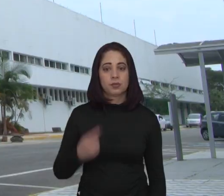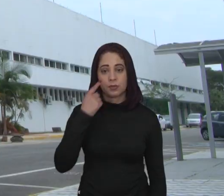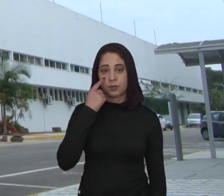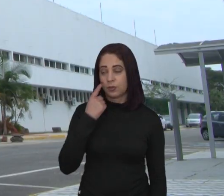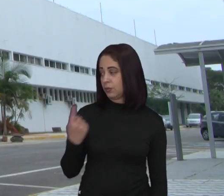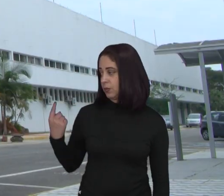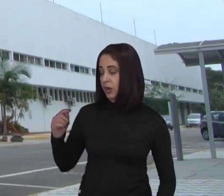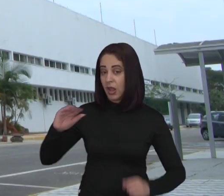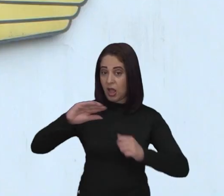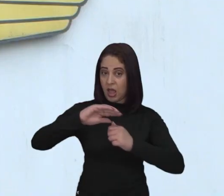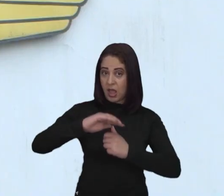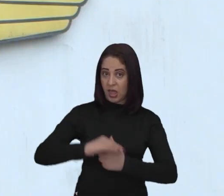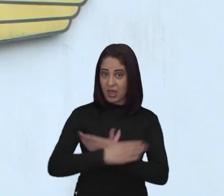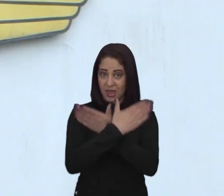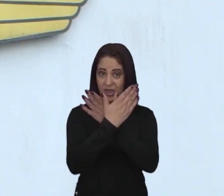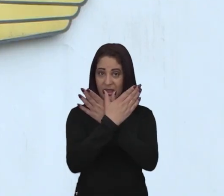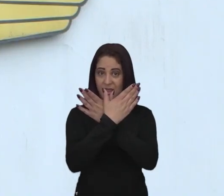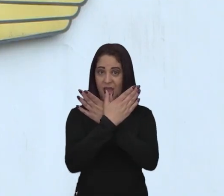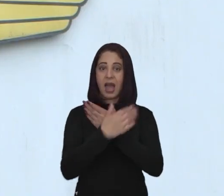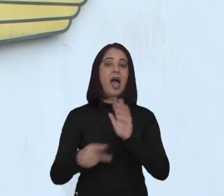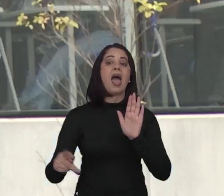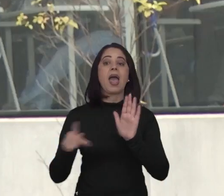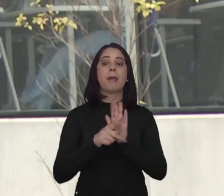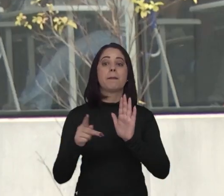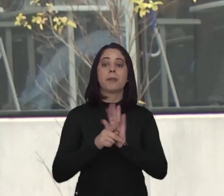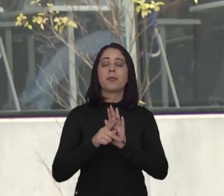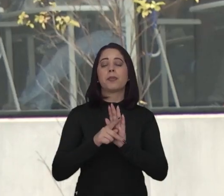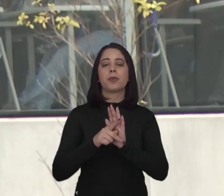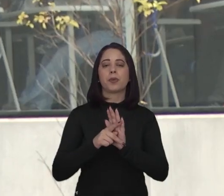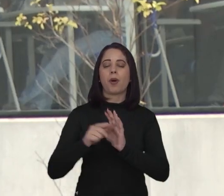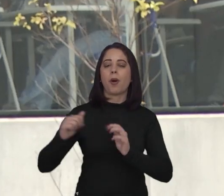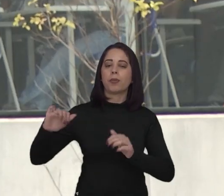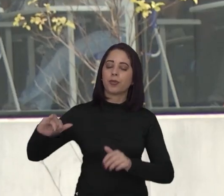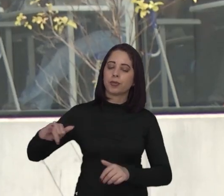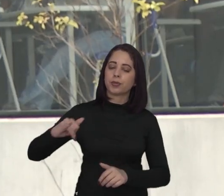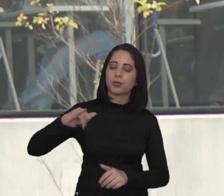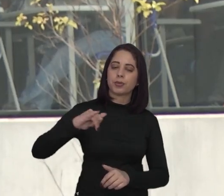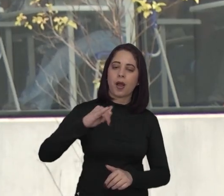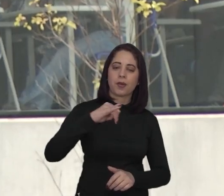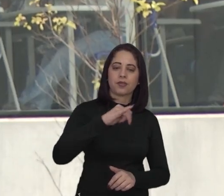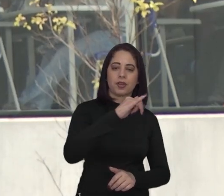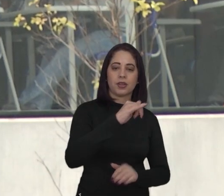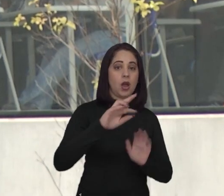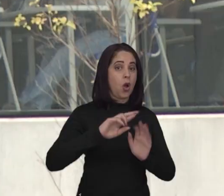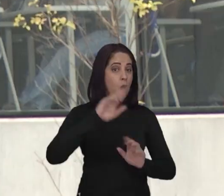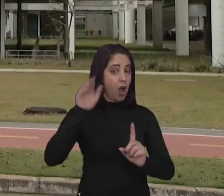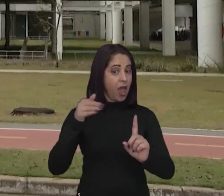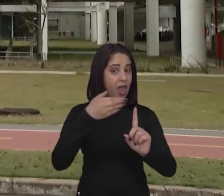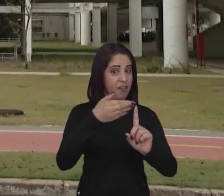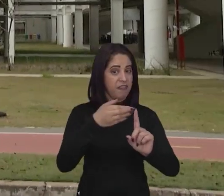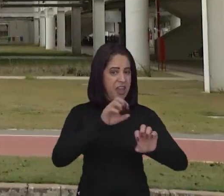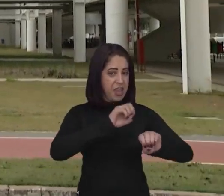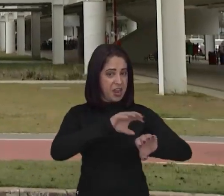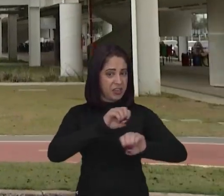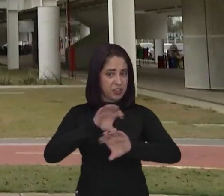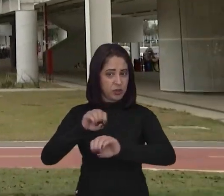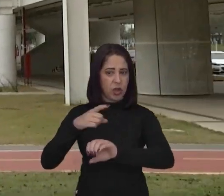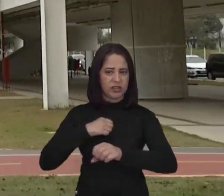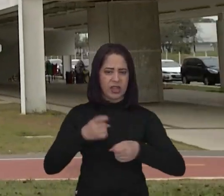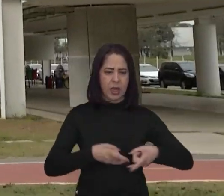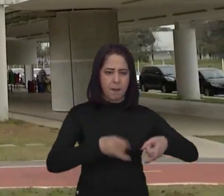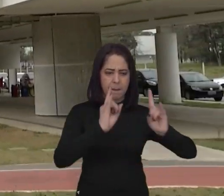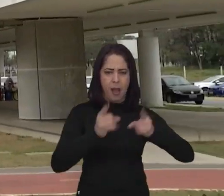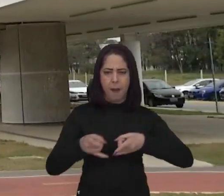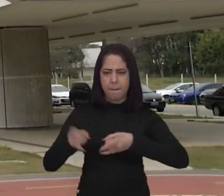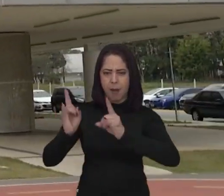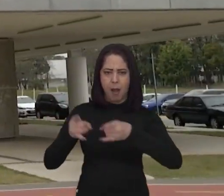Esse é o ITA, um Instituto Tecnológico de Aeronáutica, uma referência em educação para todo o país. São vários prédios e